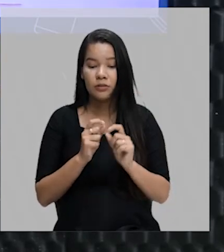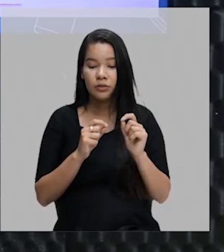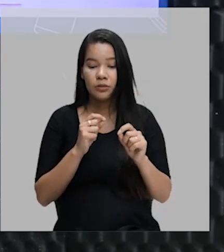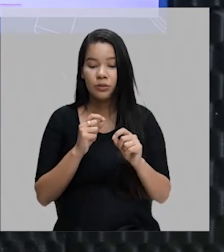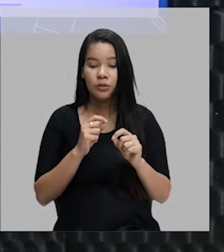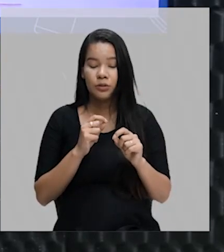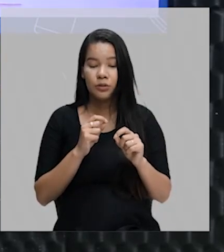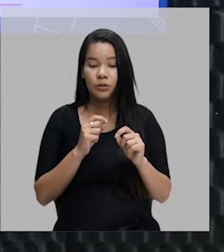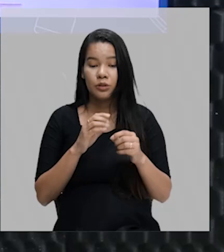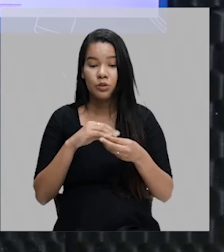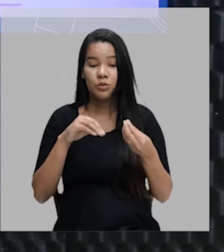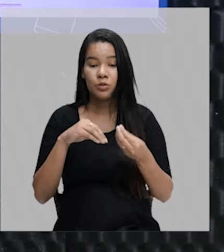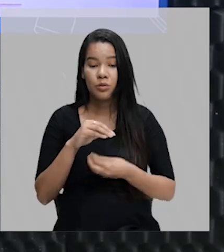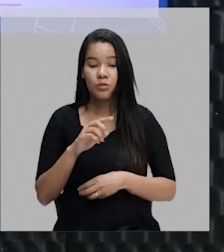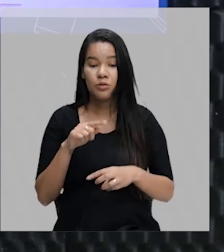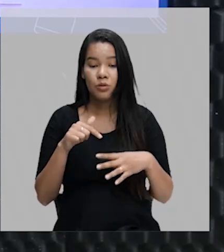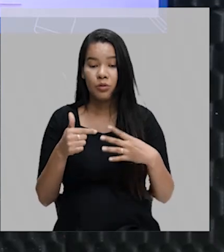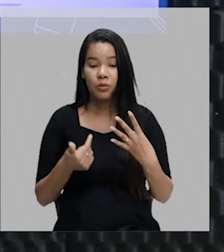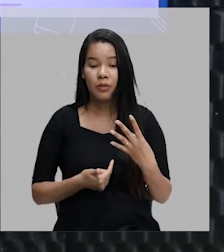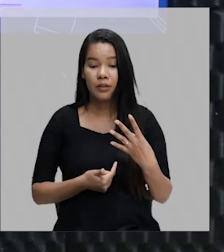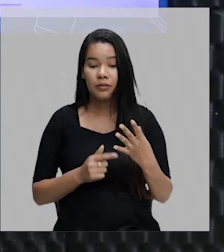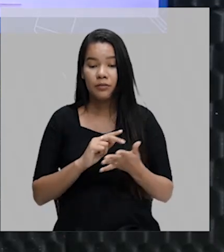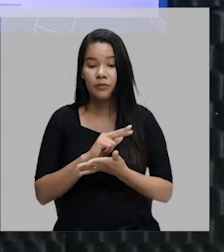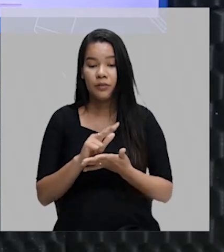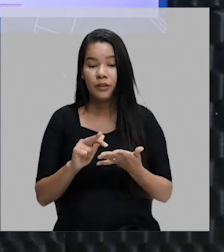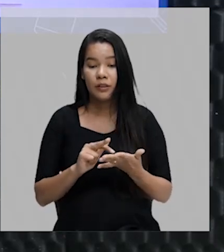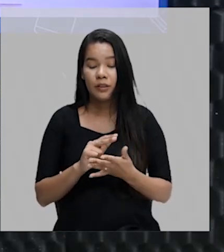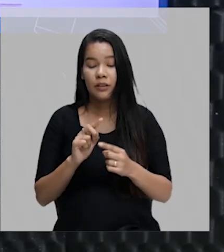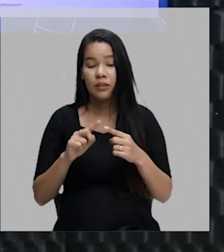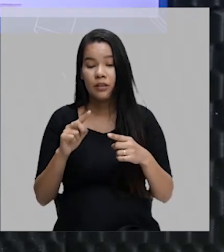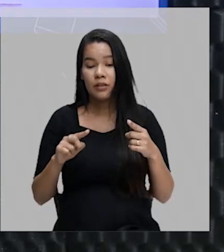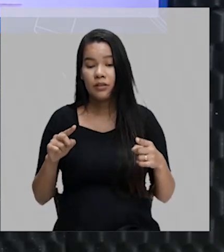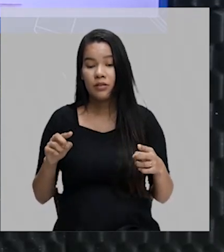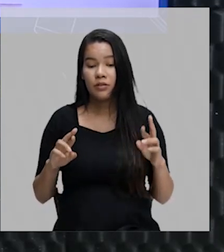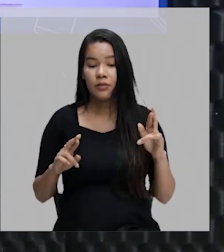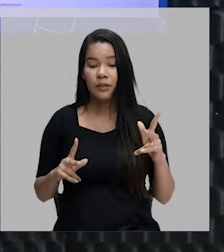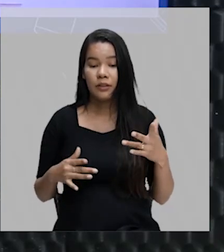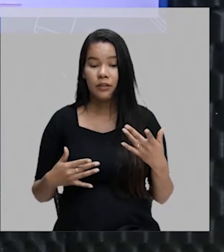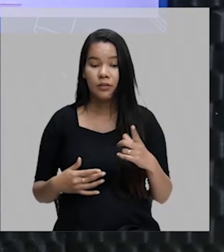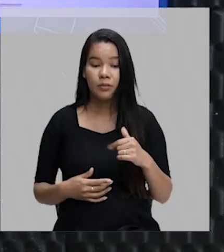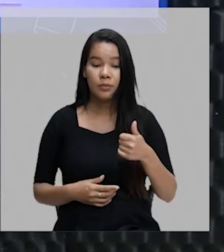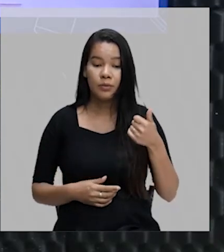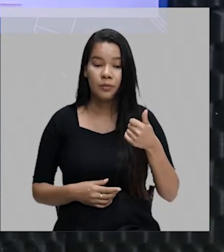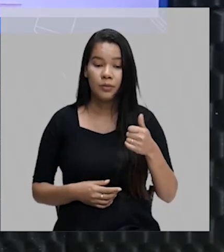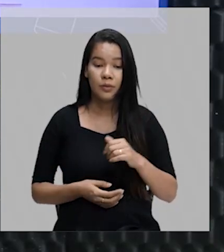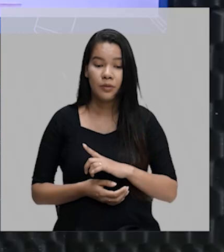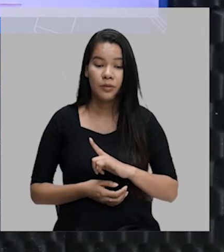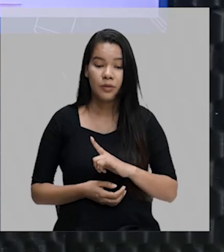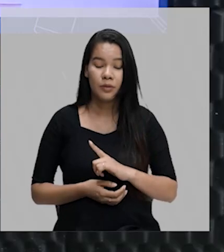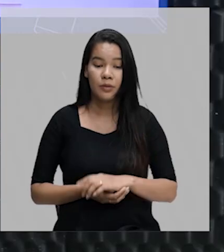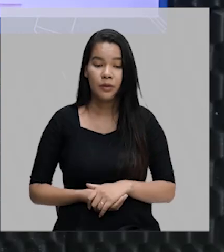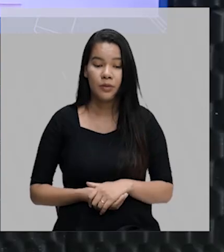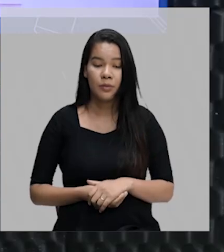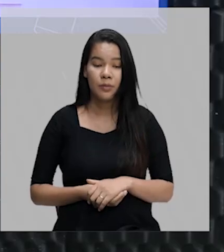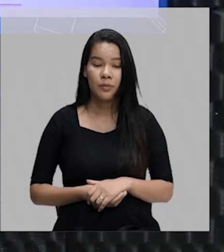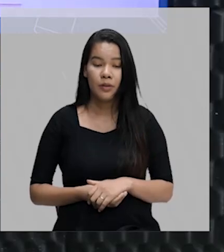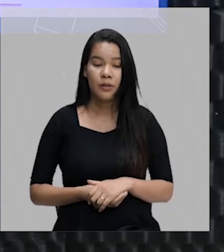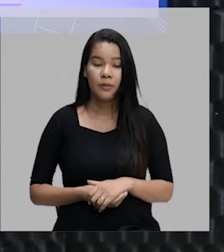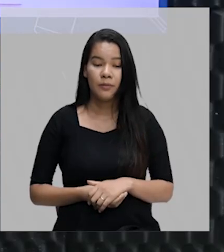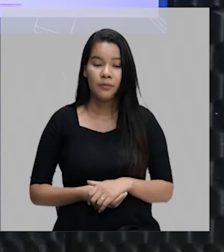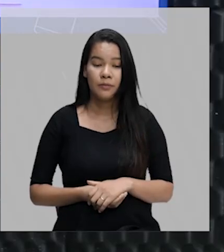de 4 variantes. 4 variantes diferentes. Então, no primeiro cruzamento, eu tenho aqui uma linhagem